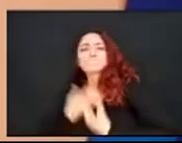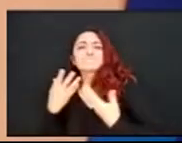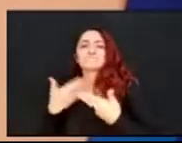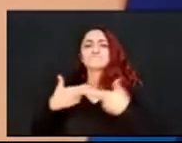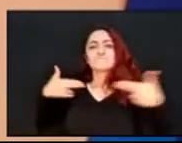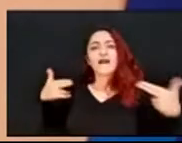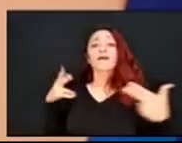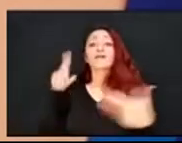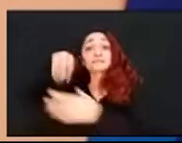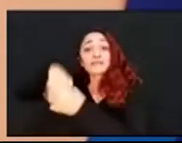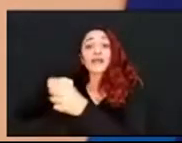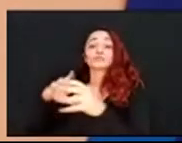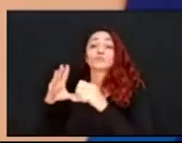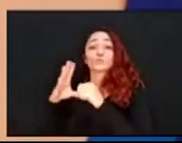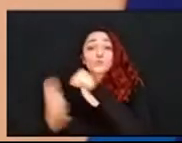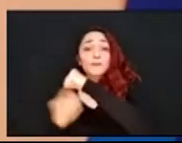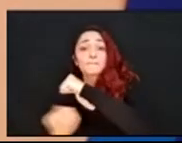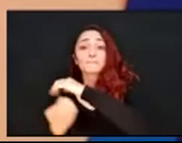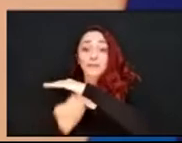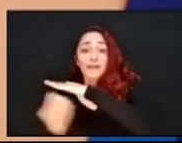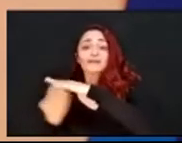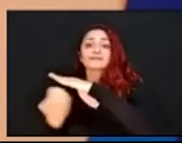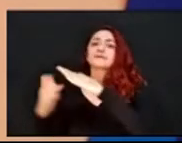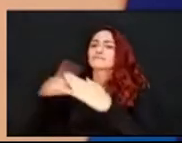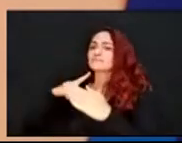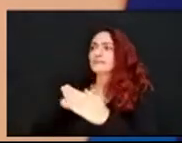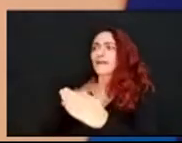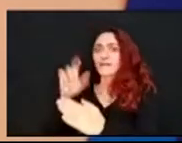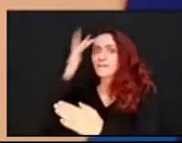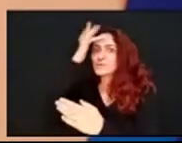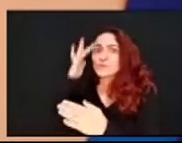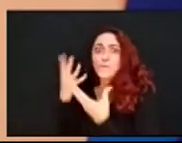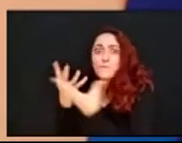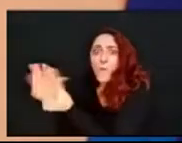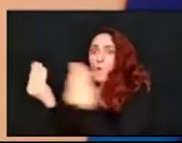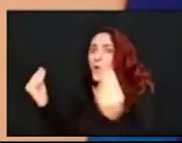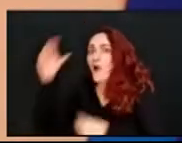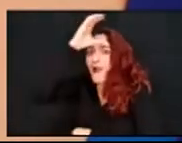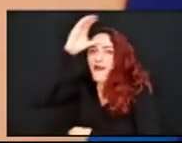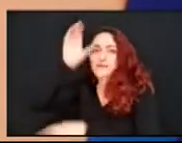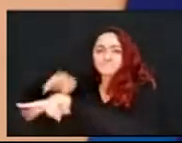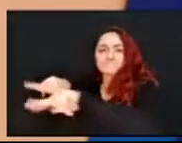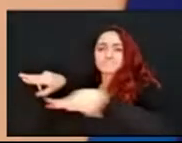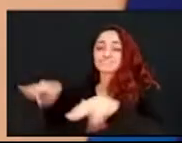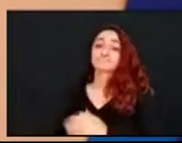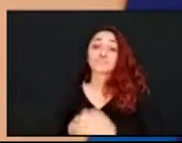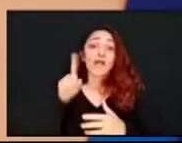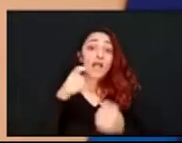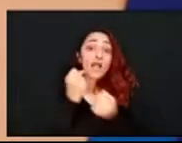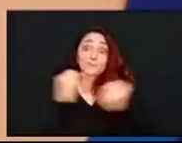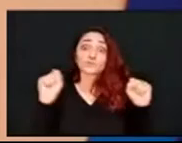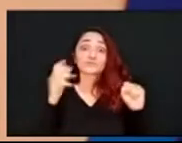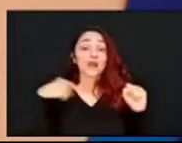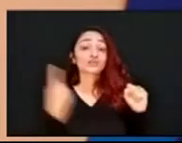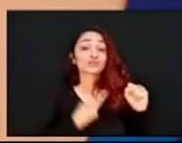fato reflete na milhares e milhares de clientes da gente sabe que é impossível a gente entender a demanda nossos clientes que a gente dentro